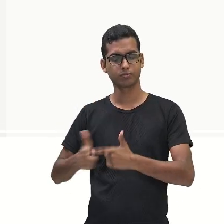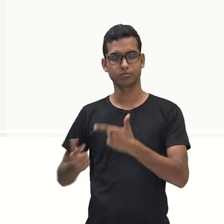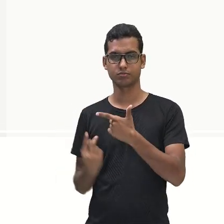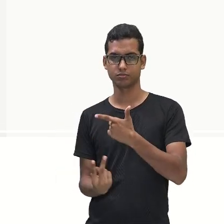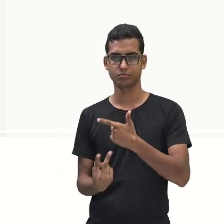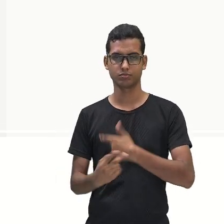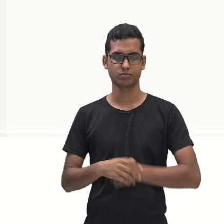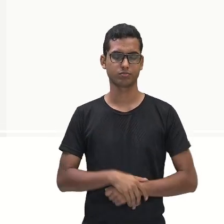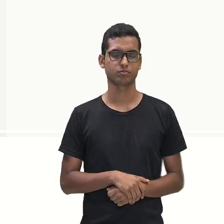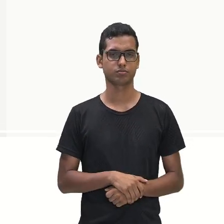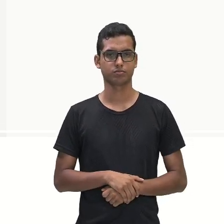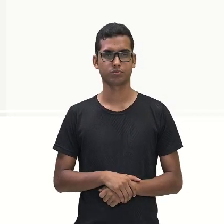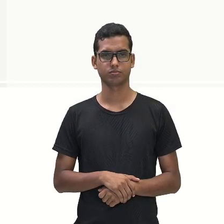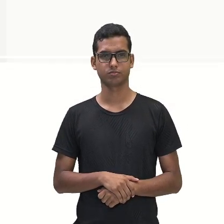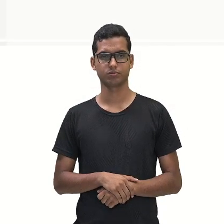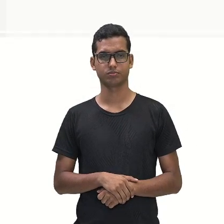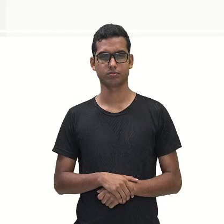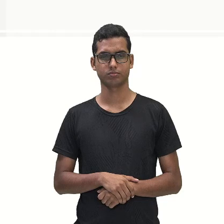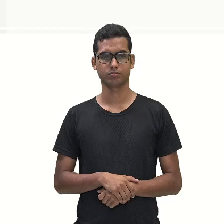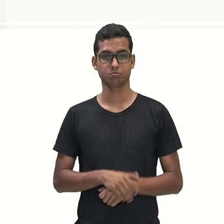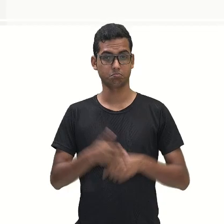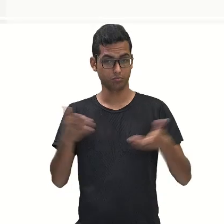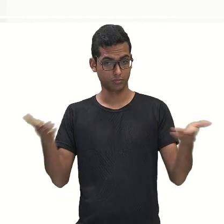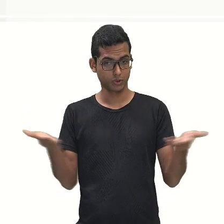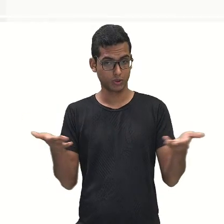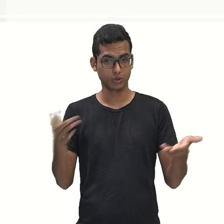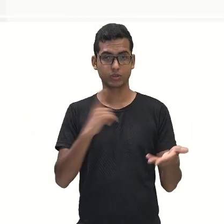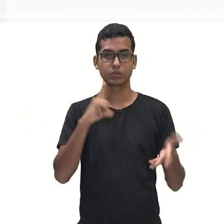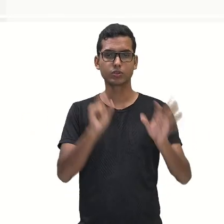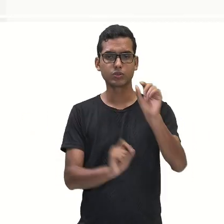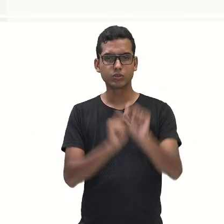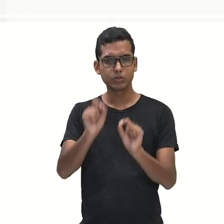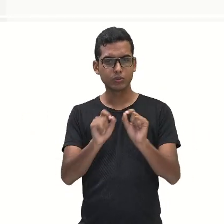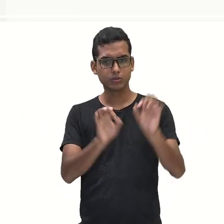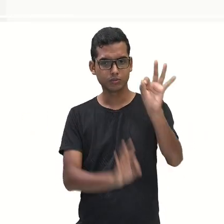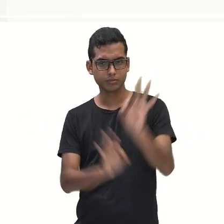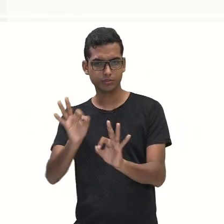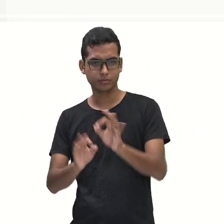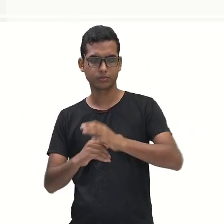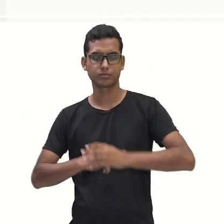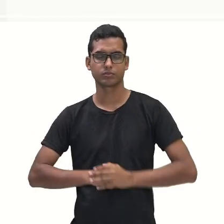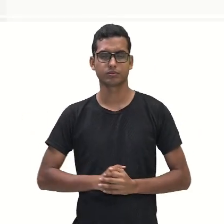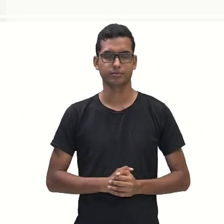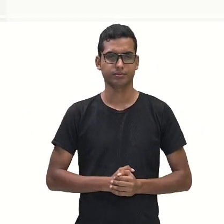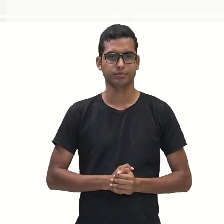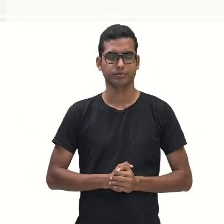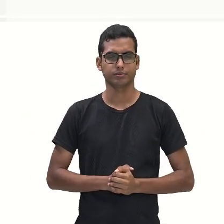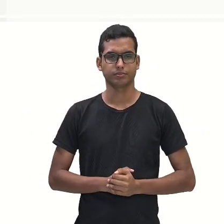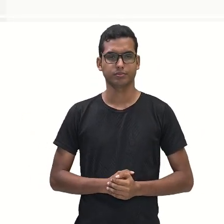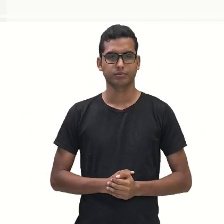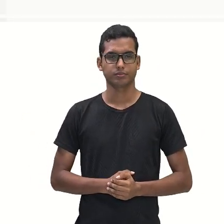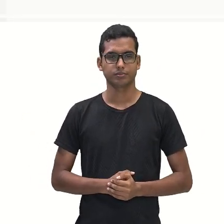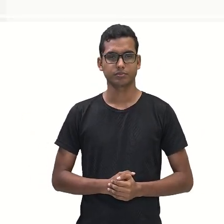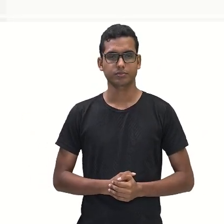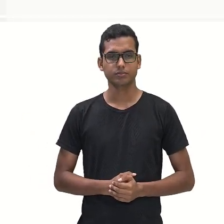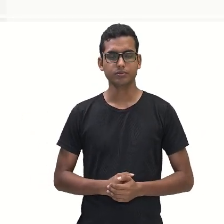2. E agora nós temos o famoso